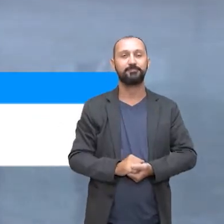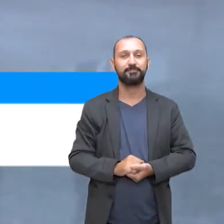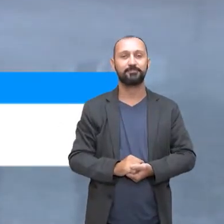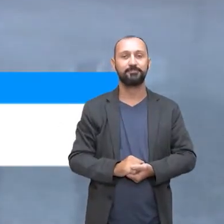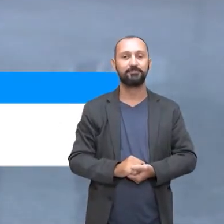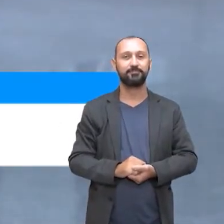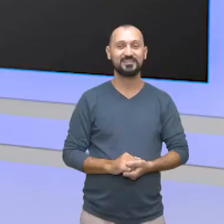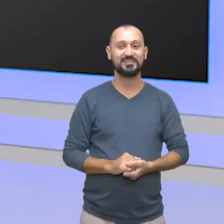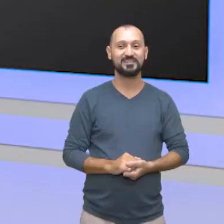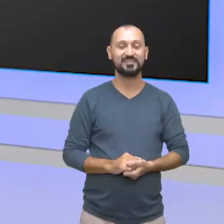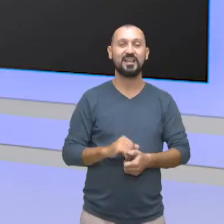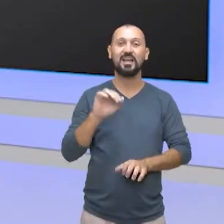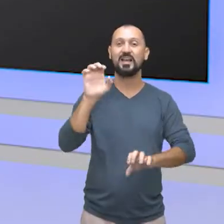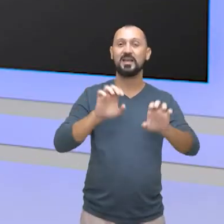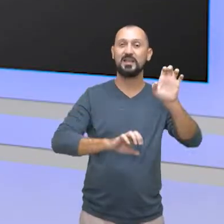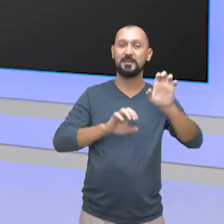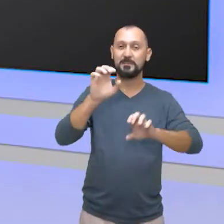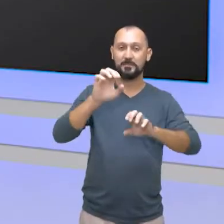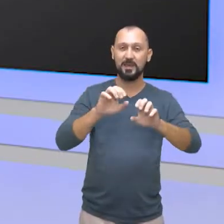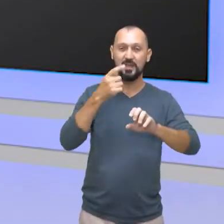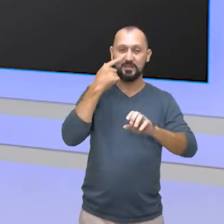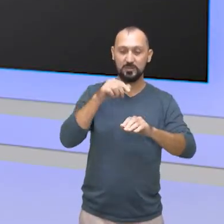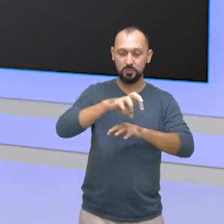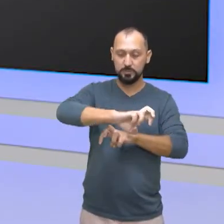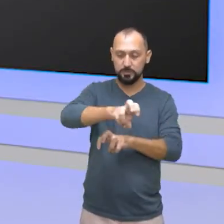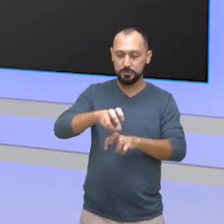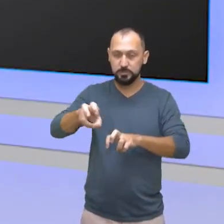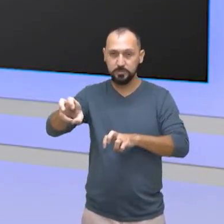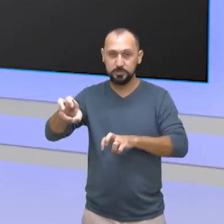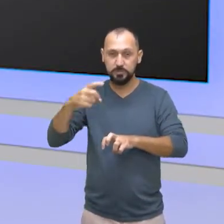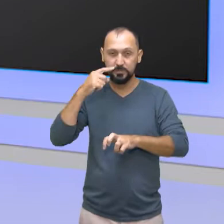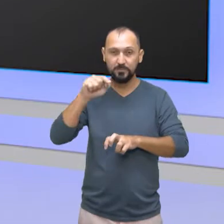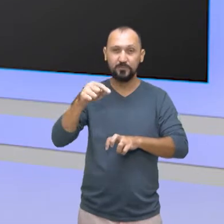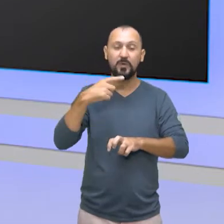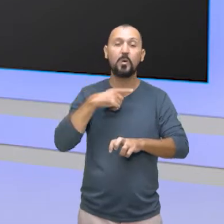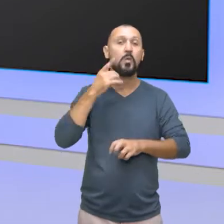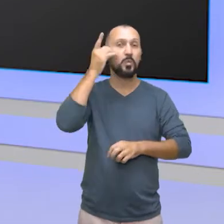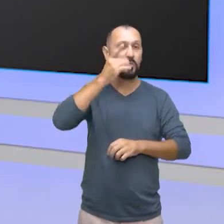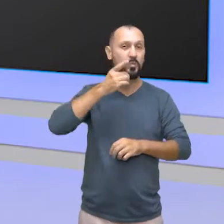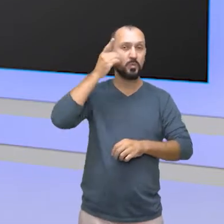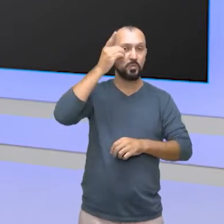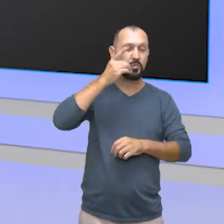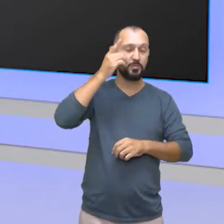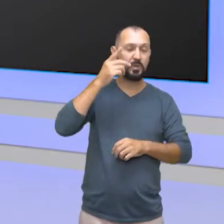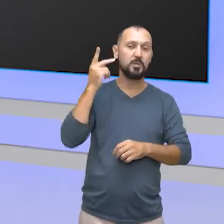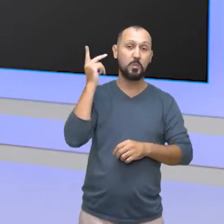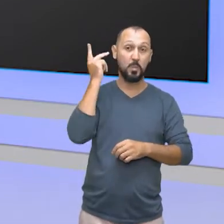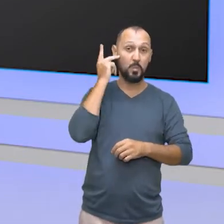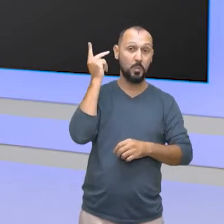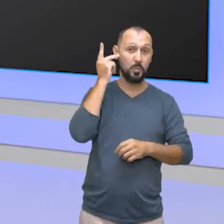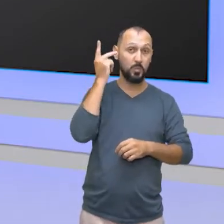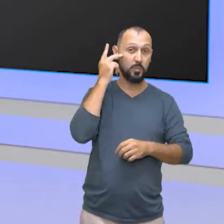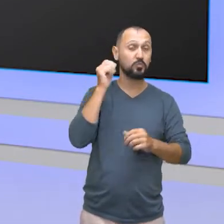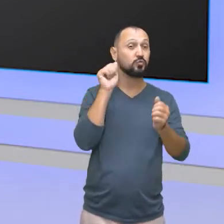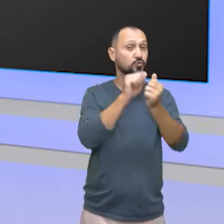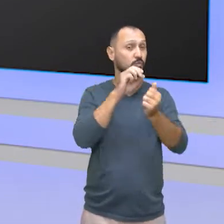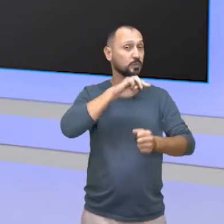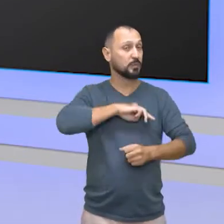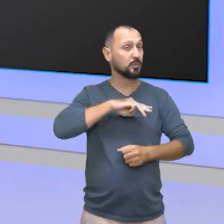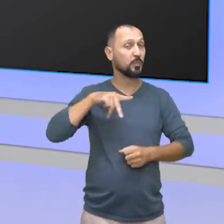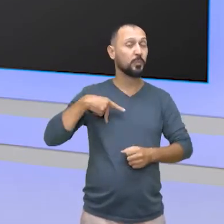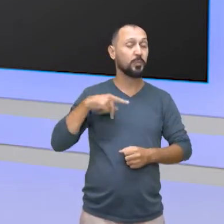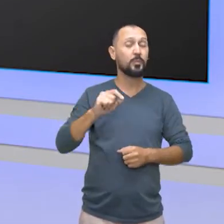do Executivo. Empresa Flexpark é alvo de representação do deputado Paulo Duarte junto ao